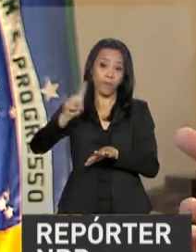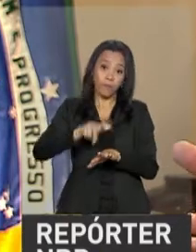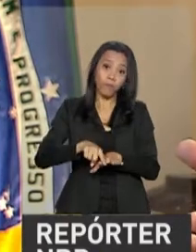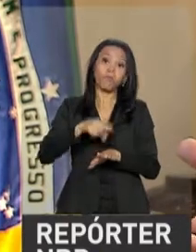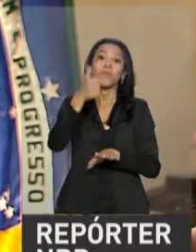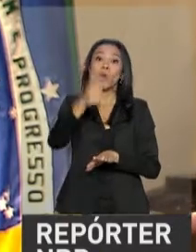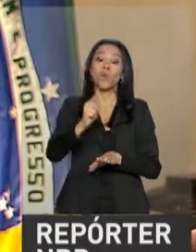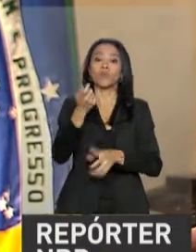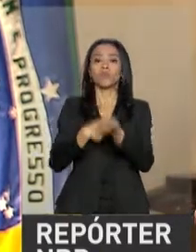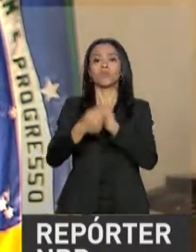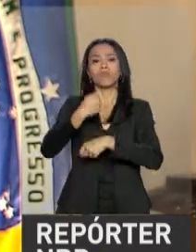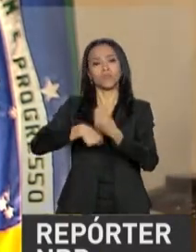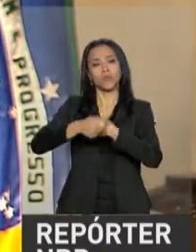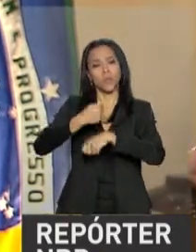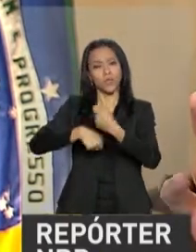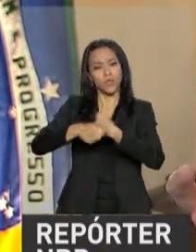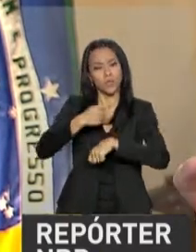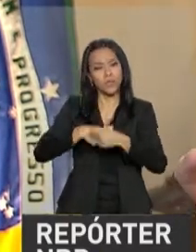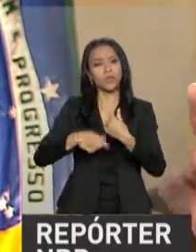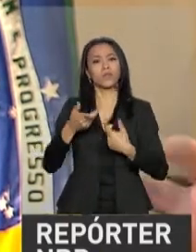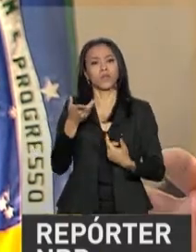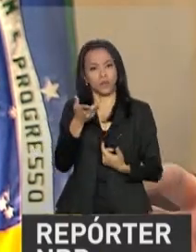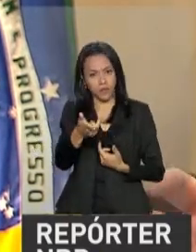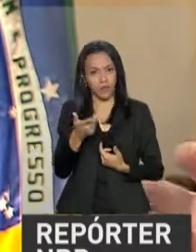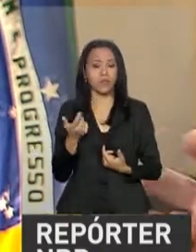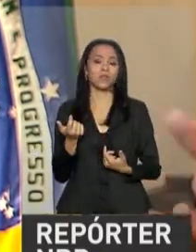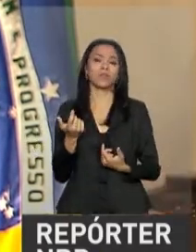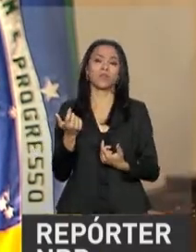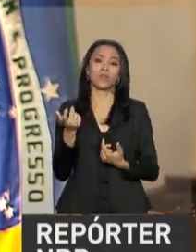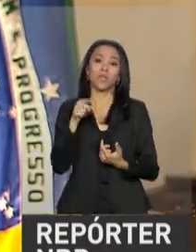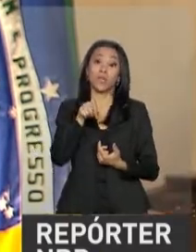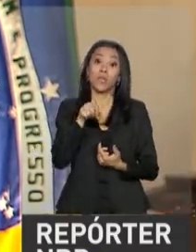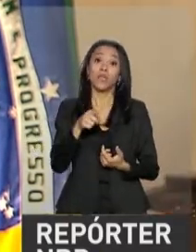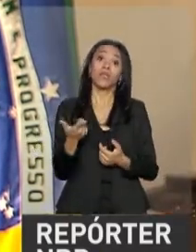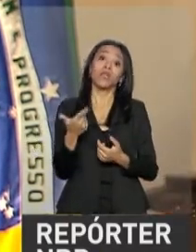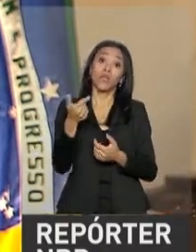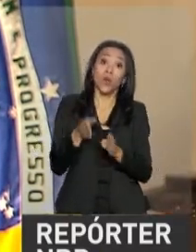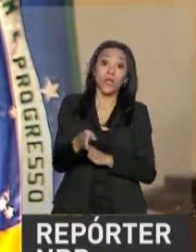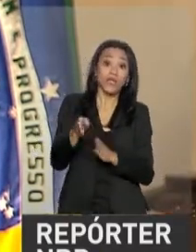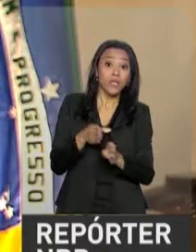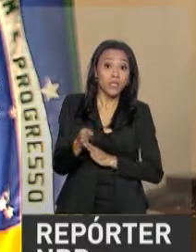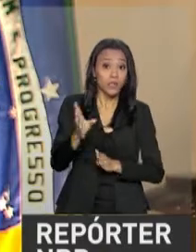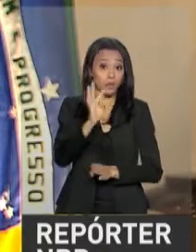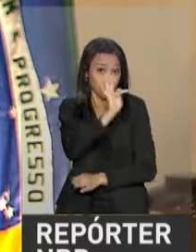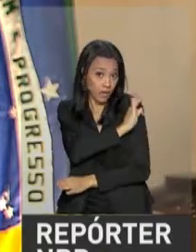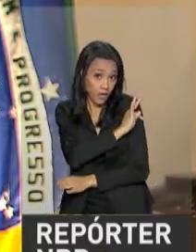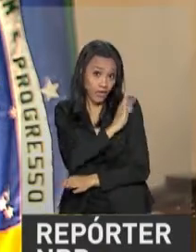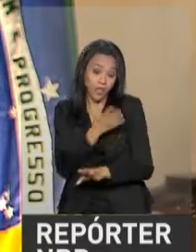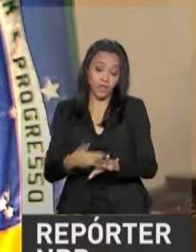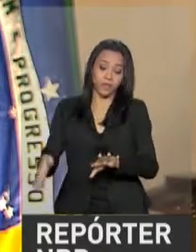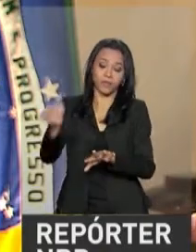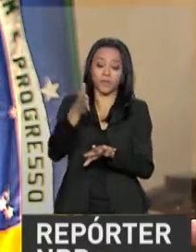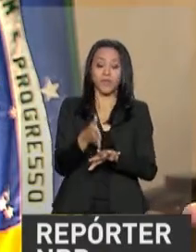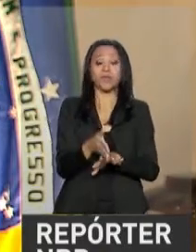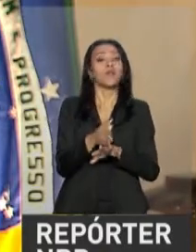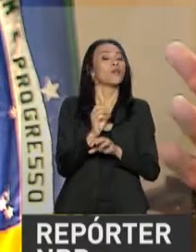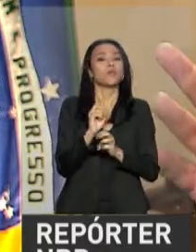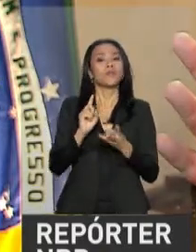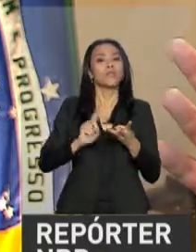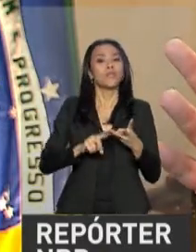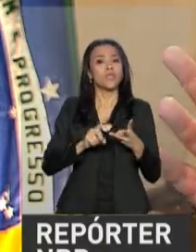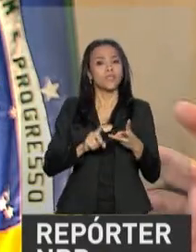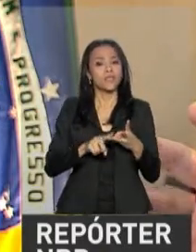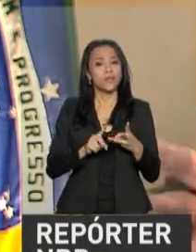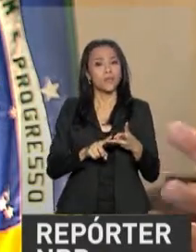empreendedorismo através do fornecimento de microcrédito e orientação técnica para o empreendimento e o terceiro é